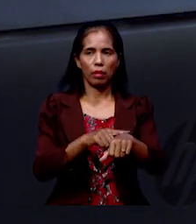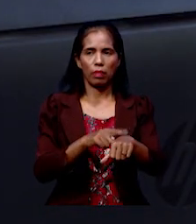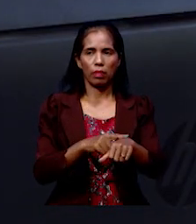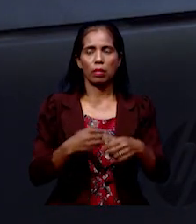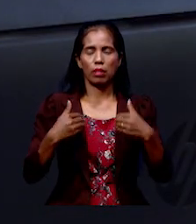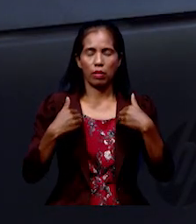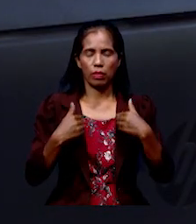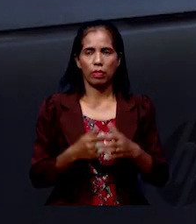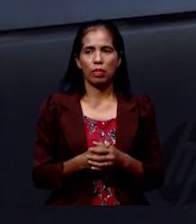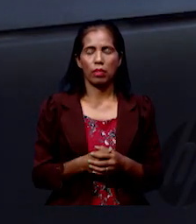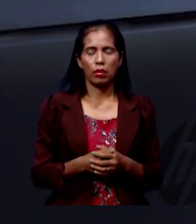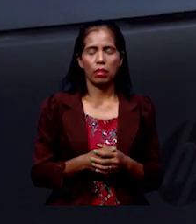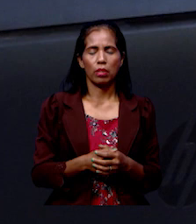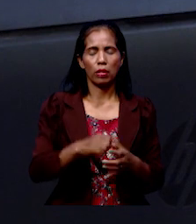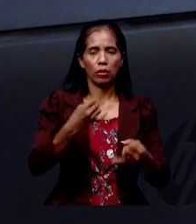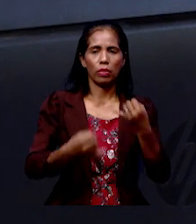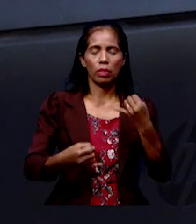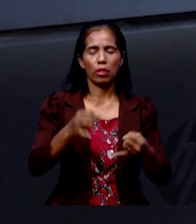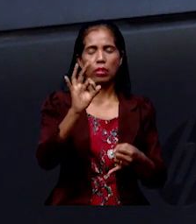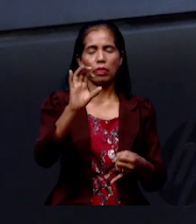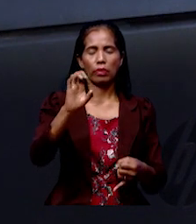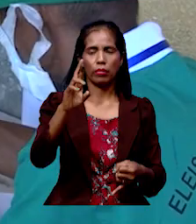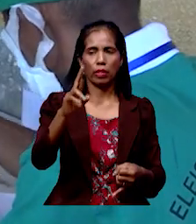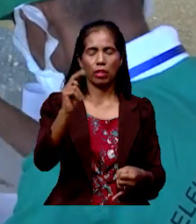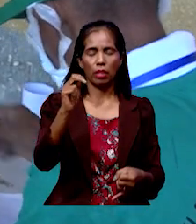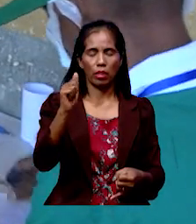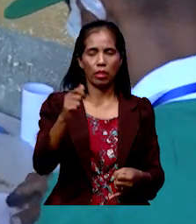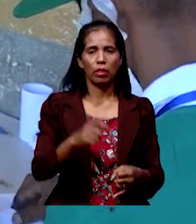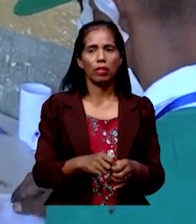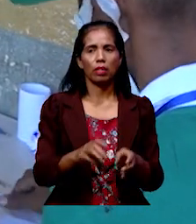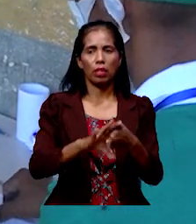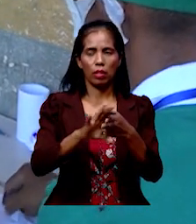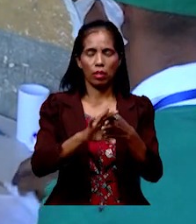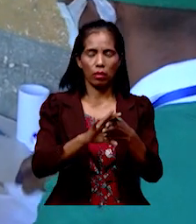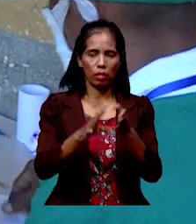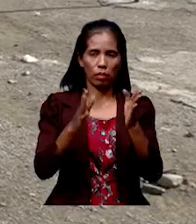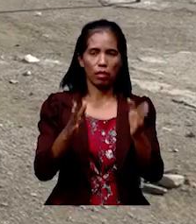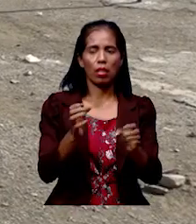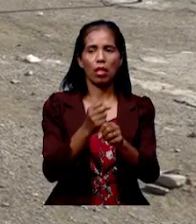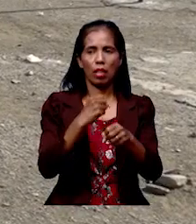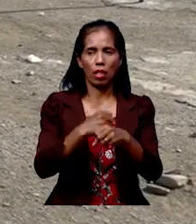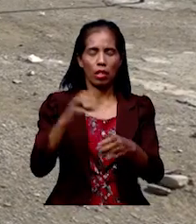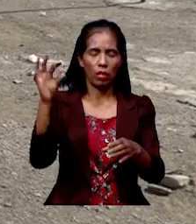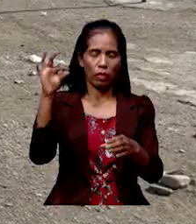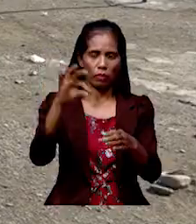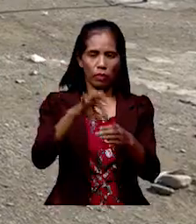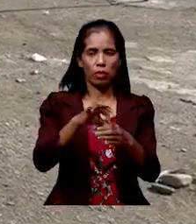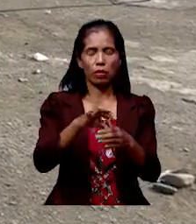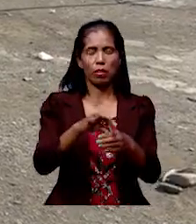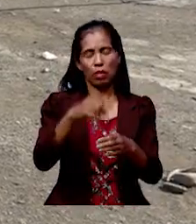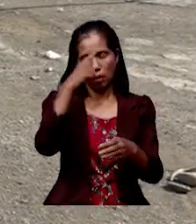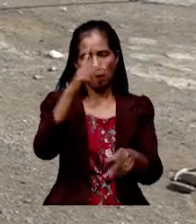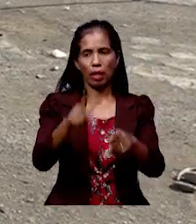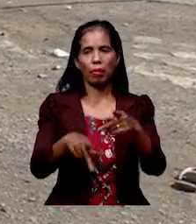né, jurista Fernando da Costa considera órgão eleitoral falha ao o serviço durante a eleição presidencial, também cidadão